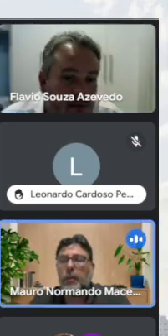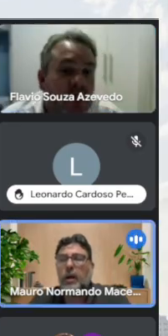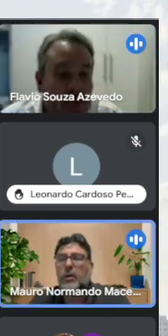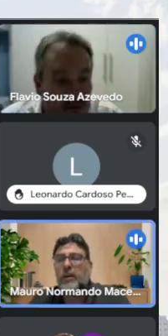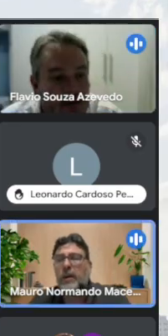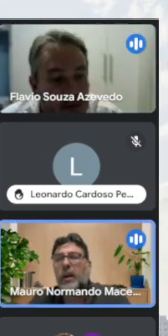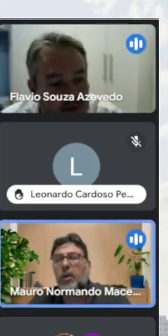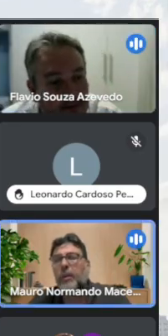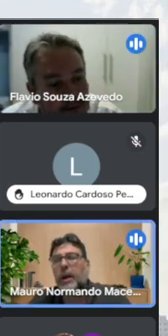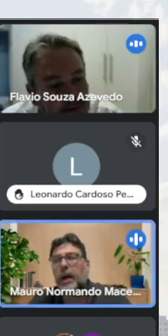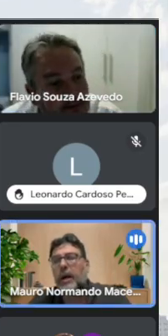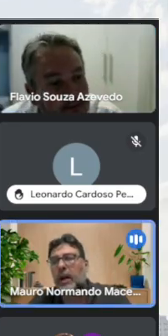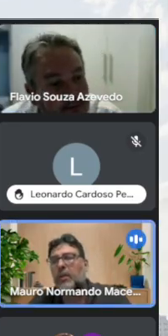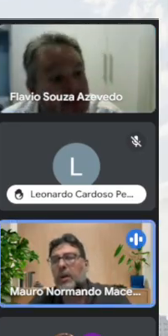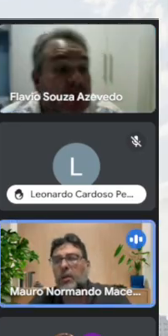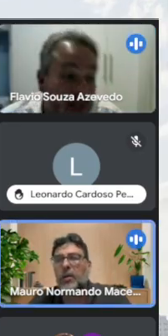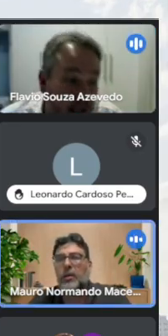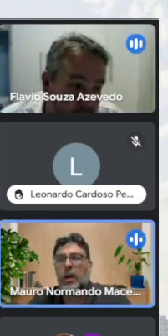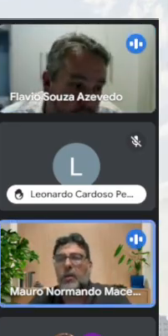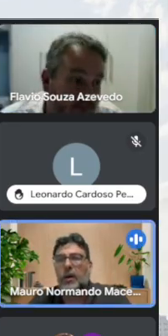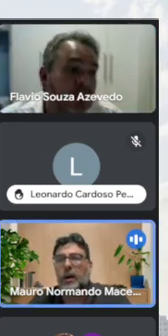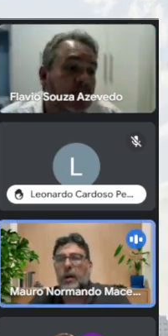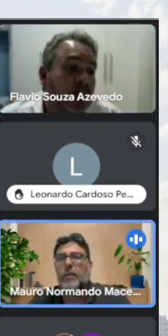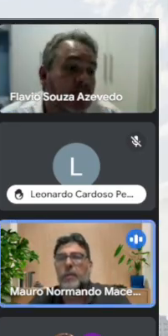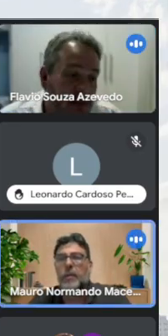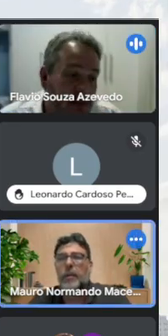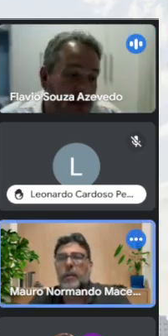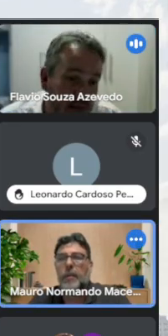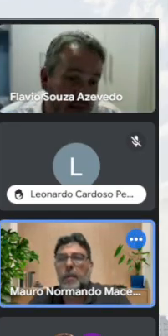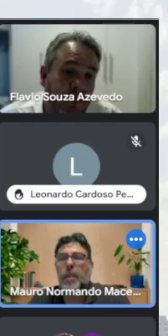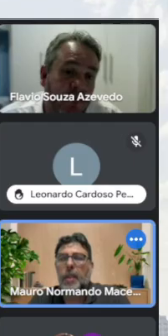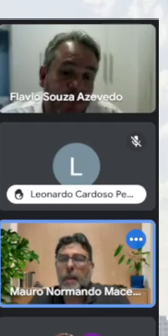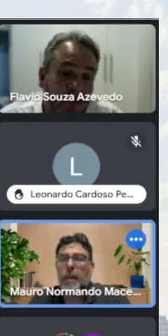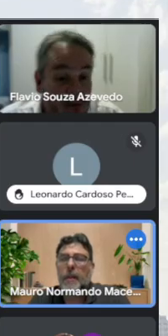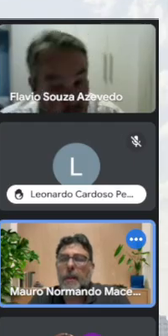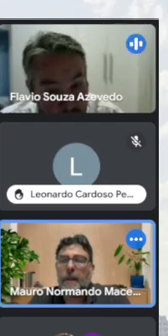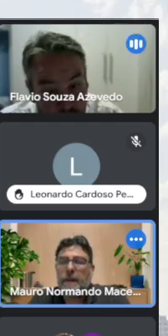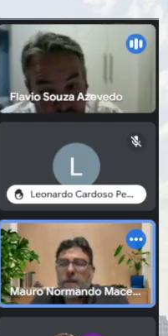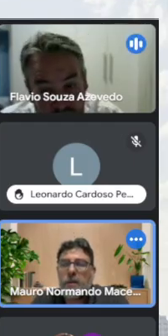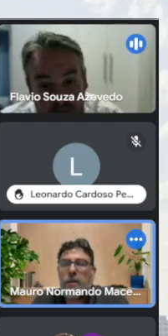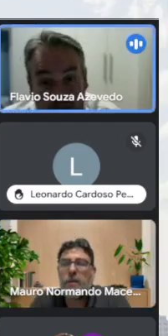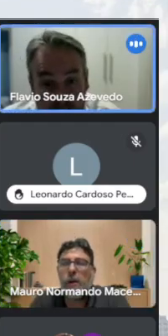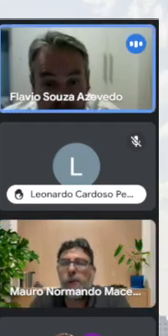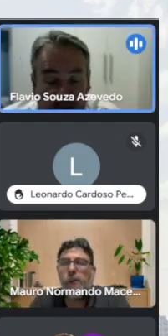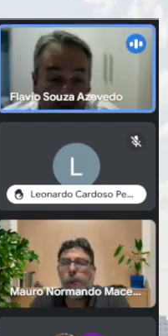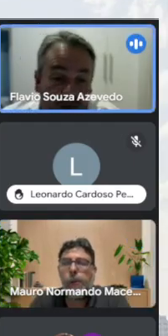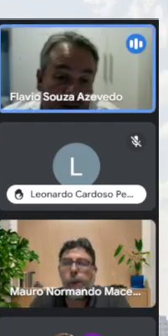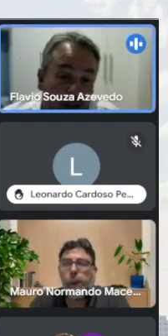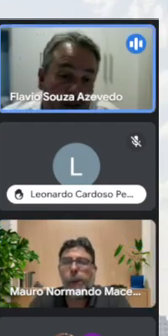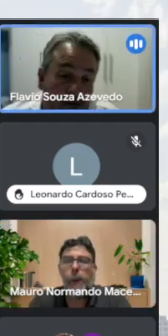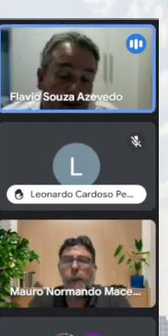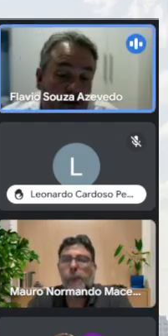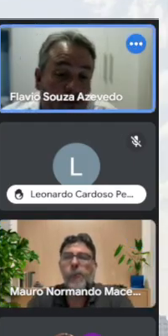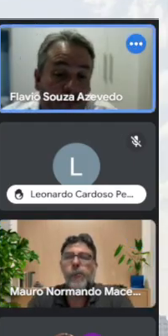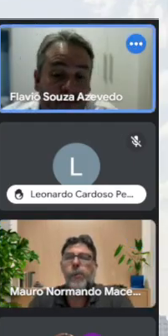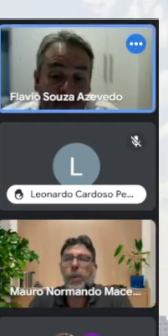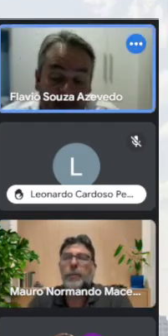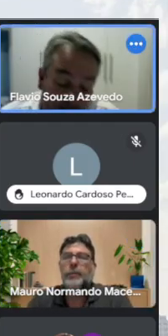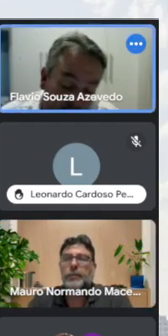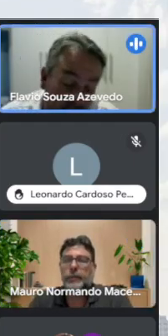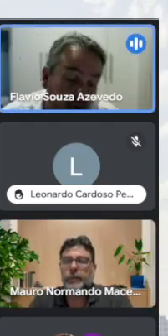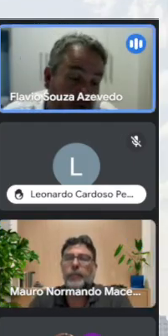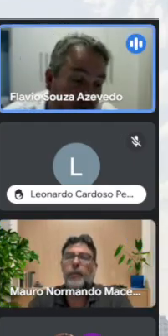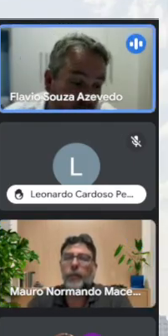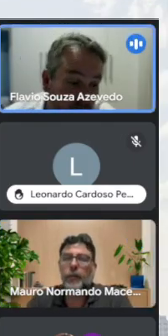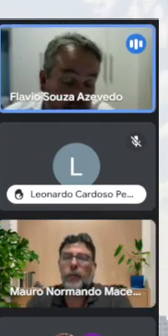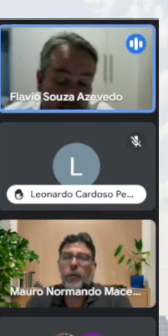Isso. Inclusive a Enlub, né, que está tomando conta agora, né? Exato. Como é um projeto pequeno, eles estão conseguindo, né?